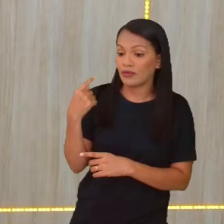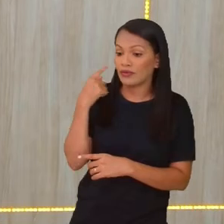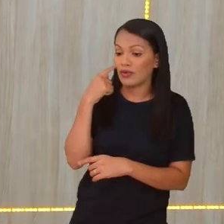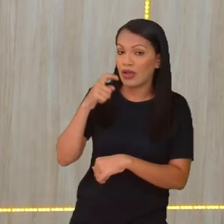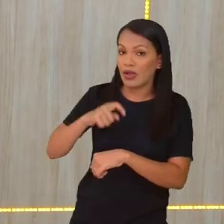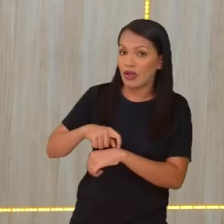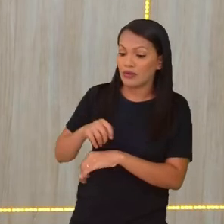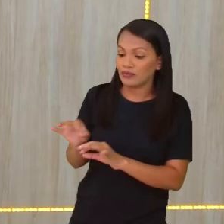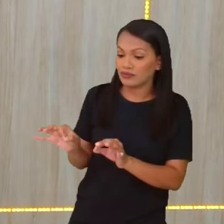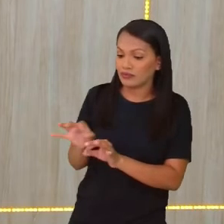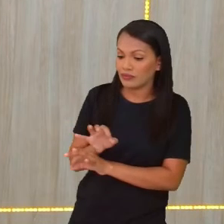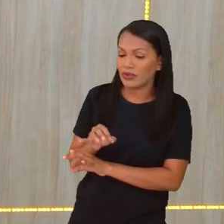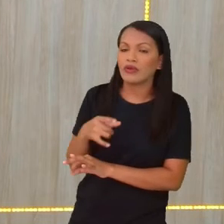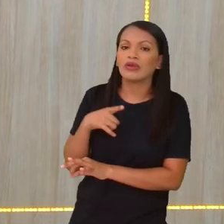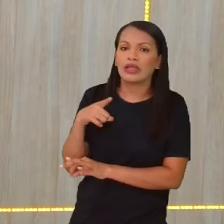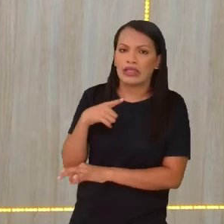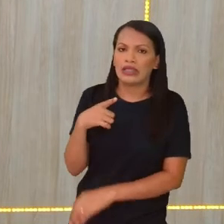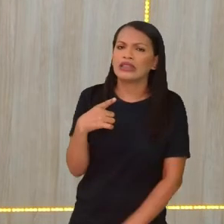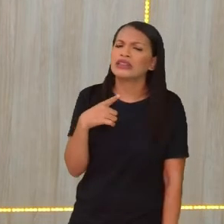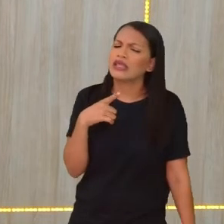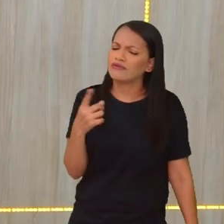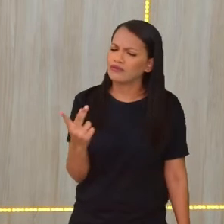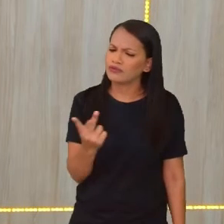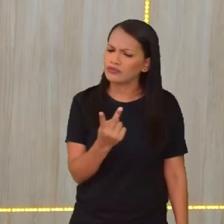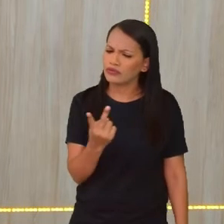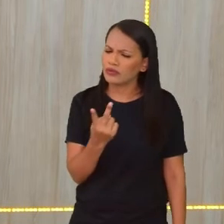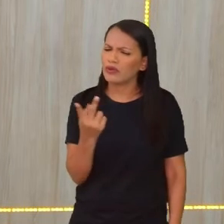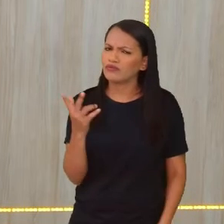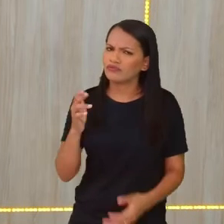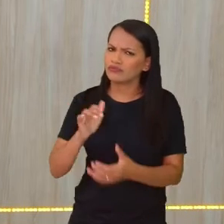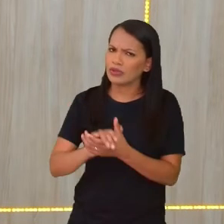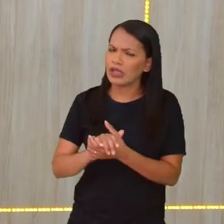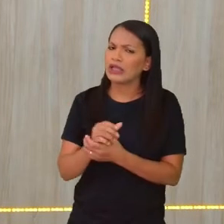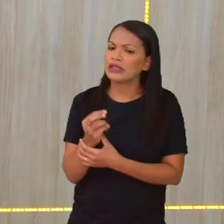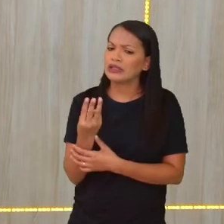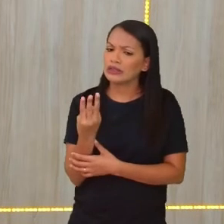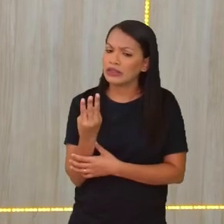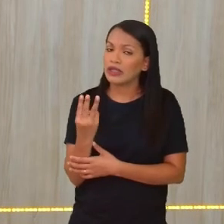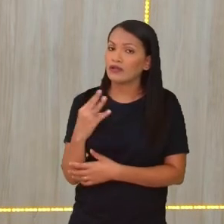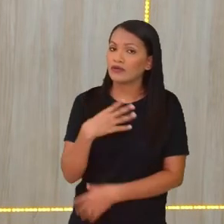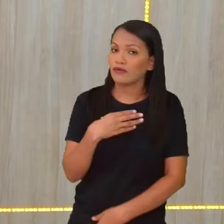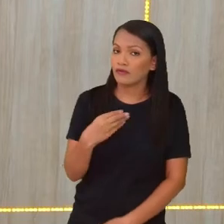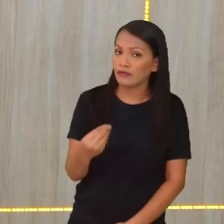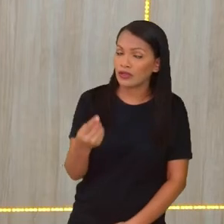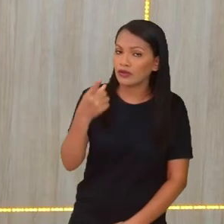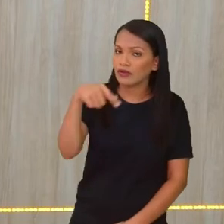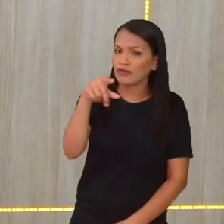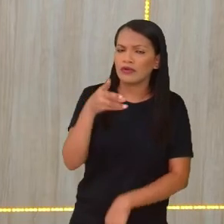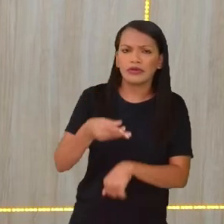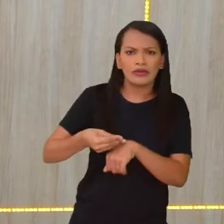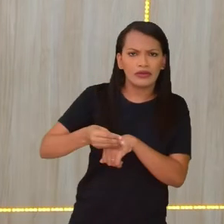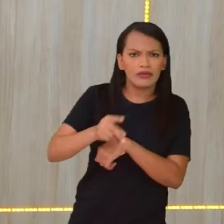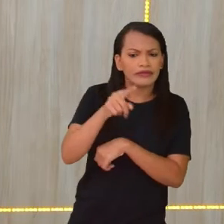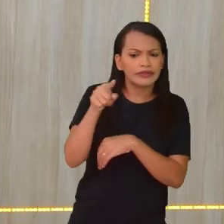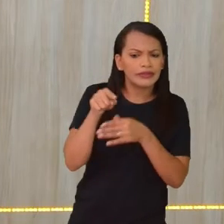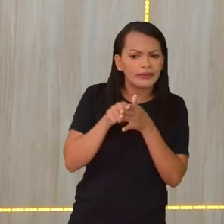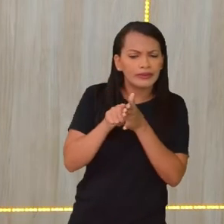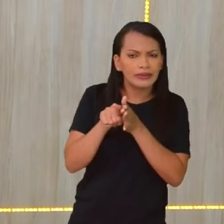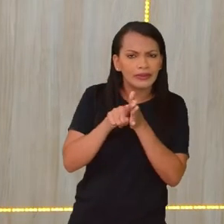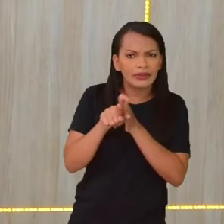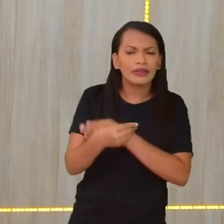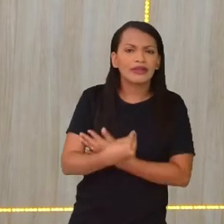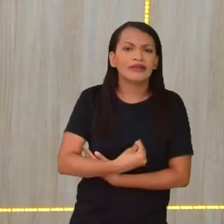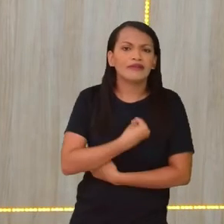a qual ele teve 3 filhos, né? E depois fica aí como dica, né, até para vocês pesquisarem mais sobre a vida